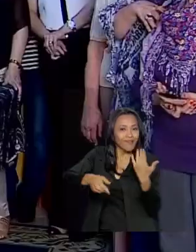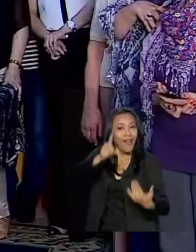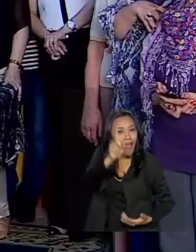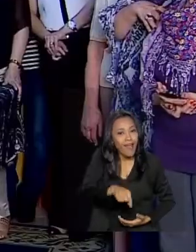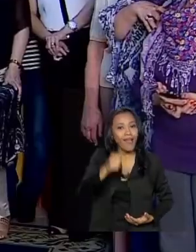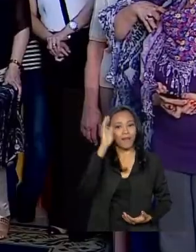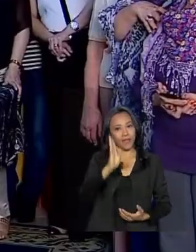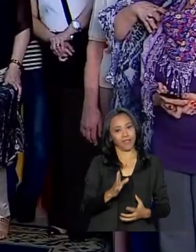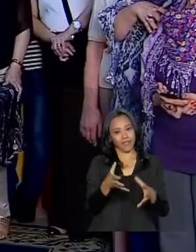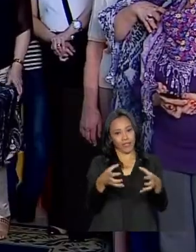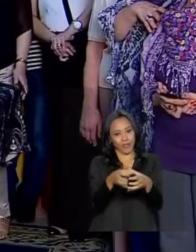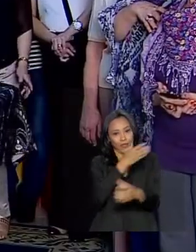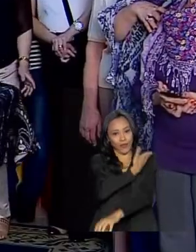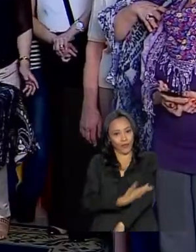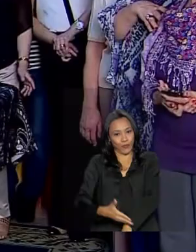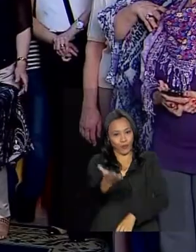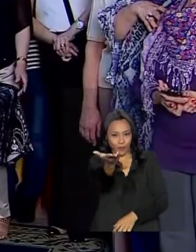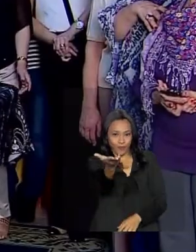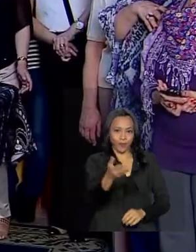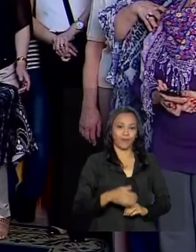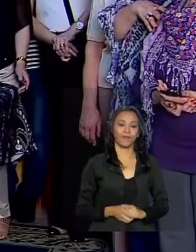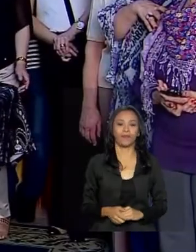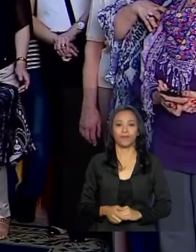brasileiras. Vai lá, menina! Sim!